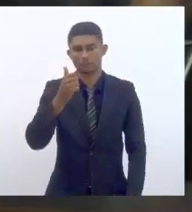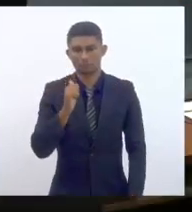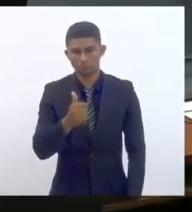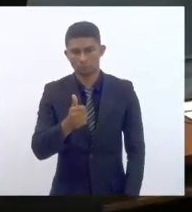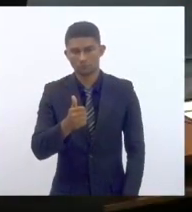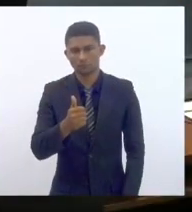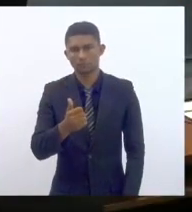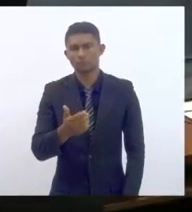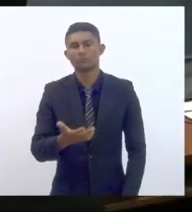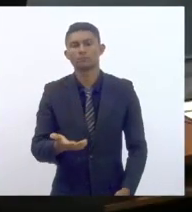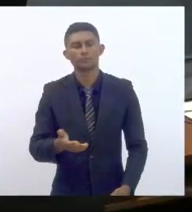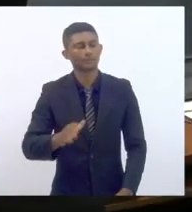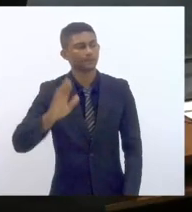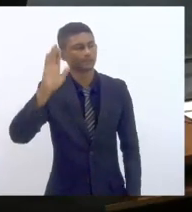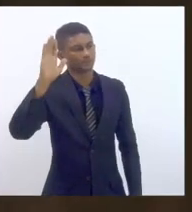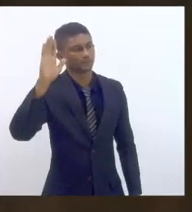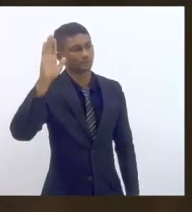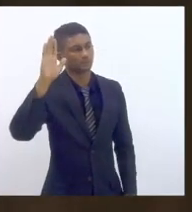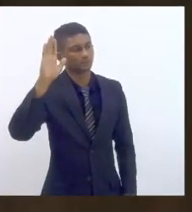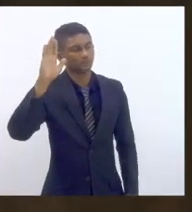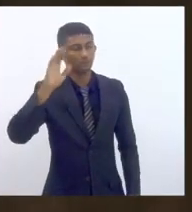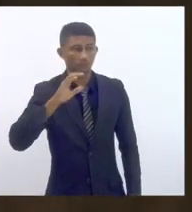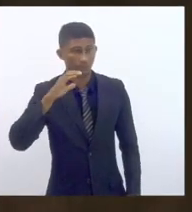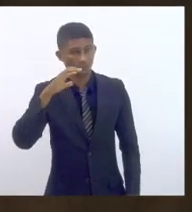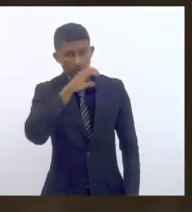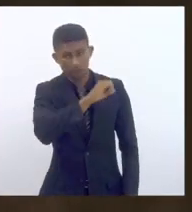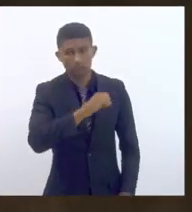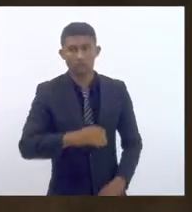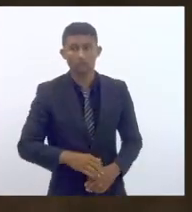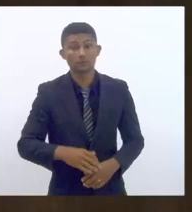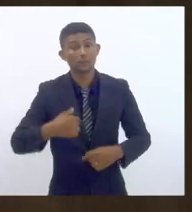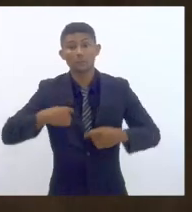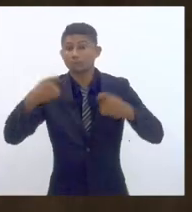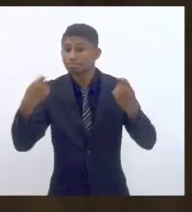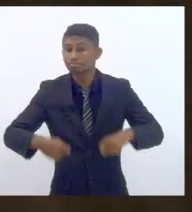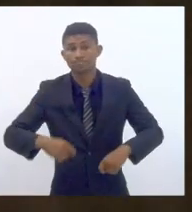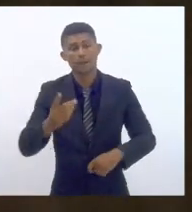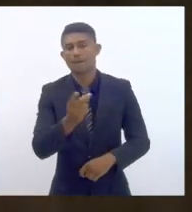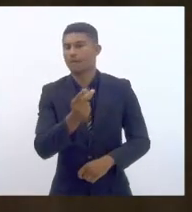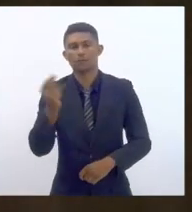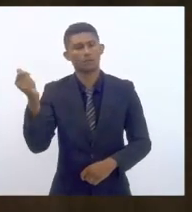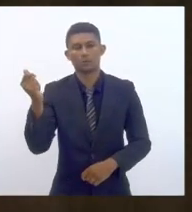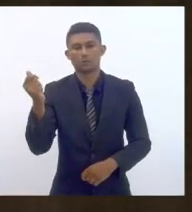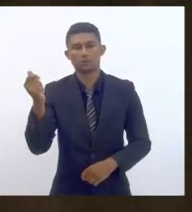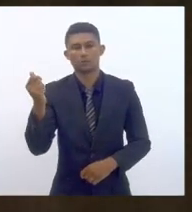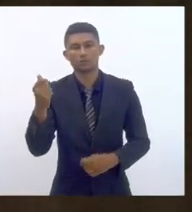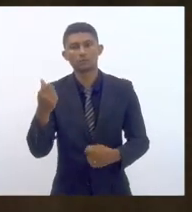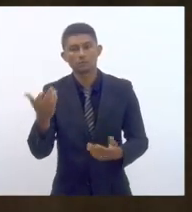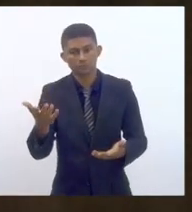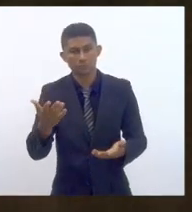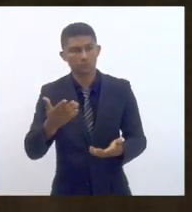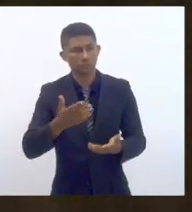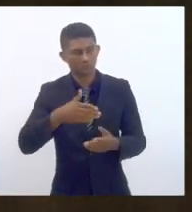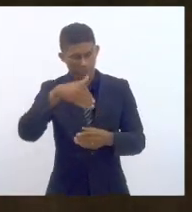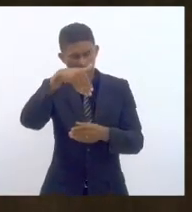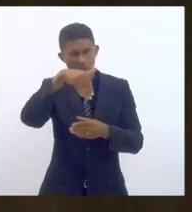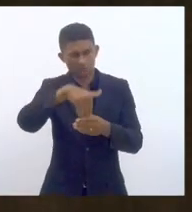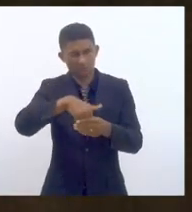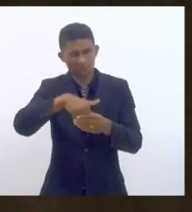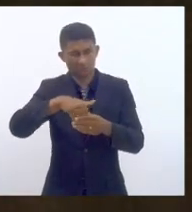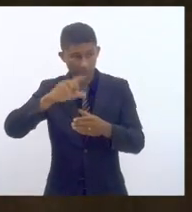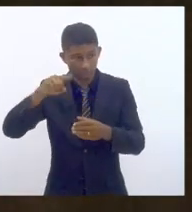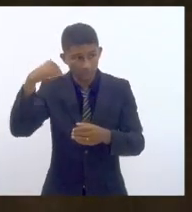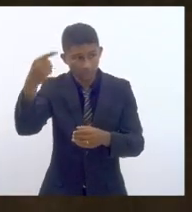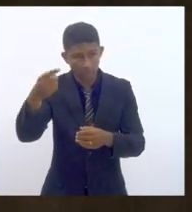Segunda chamada. Presidente, por favor, só um pela ordem rapidinho. Eu tenho que sair urgentemente agora. Eu posso deixar consignado o voto para a próxima, como